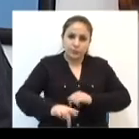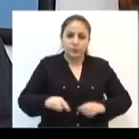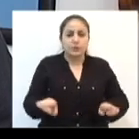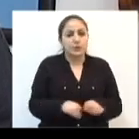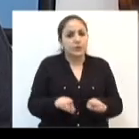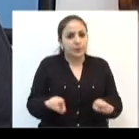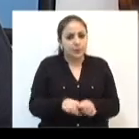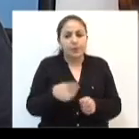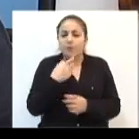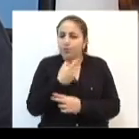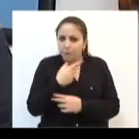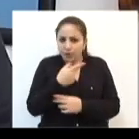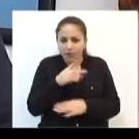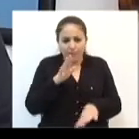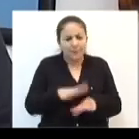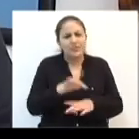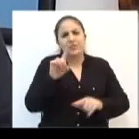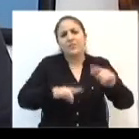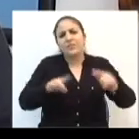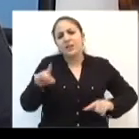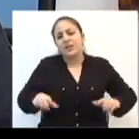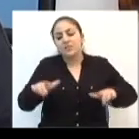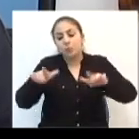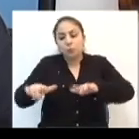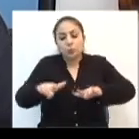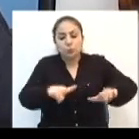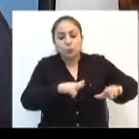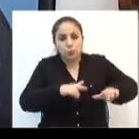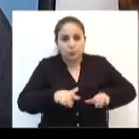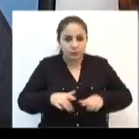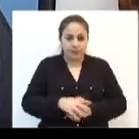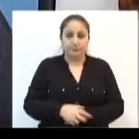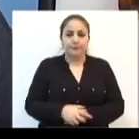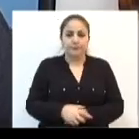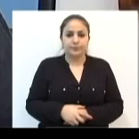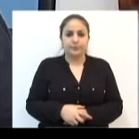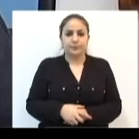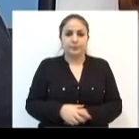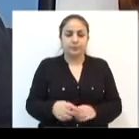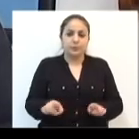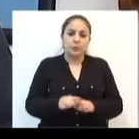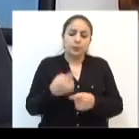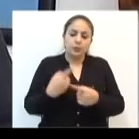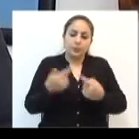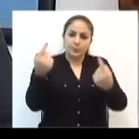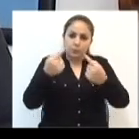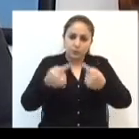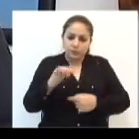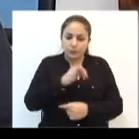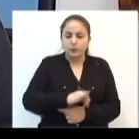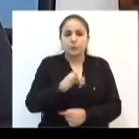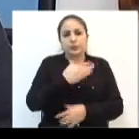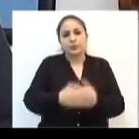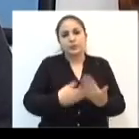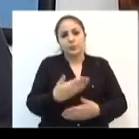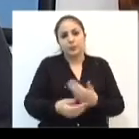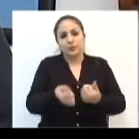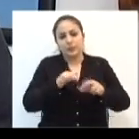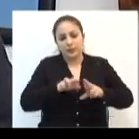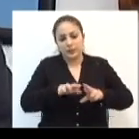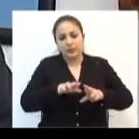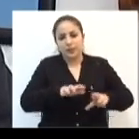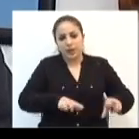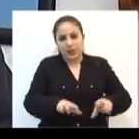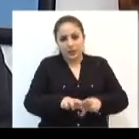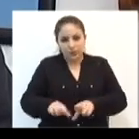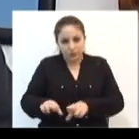eu enumero as mais variadas entidades, porque é uma estrutura que é importante para o desenvolvimento da região, para a agilidade